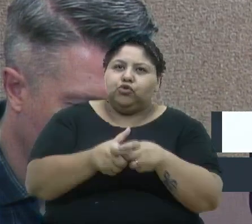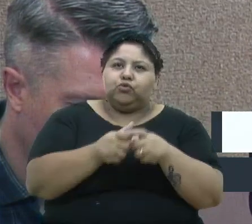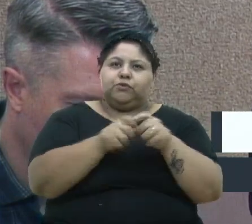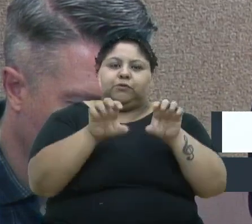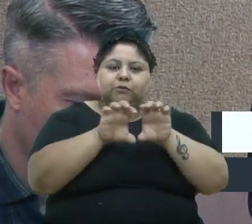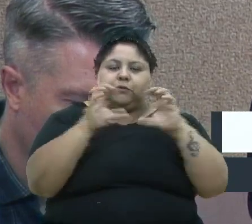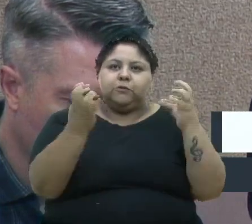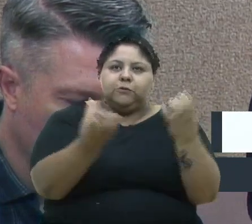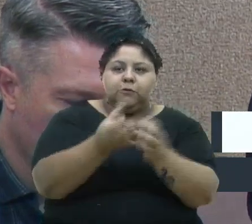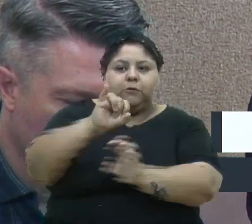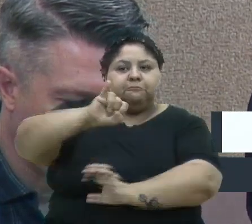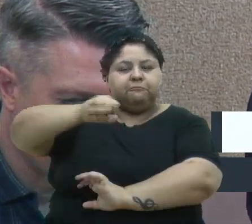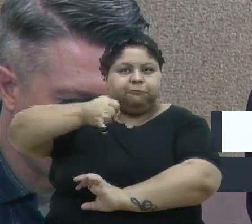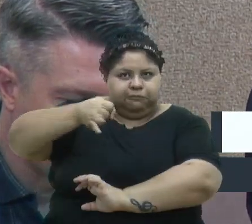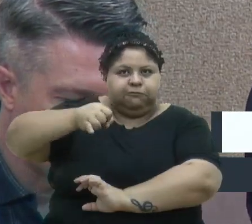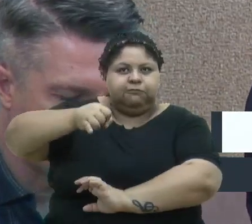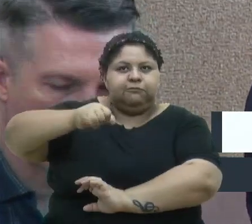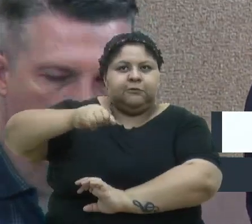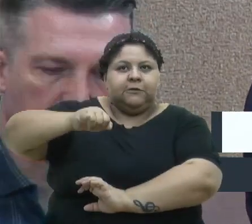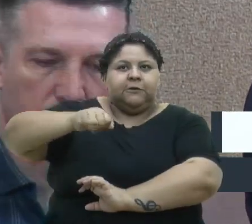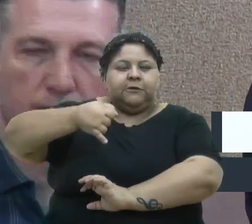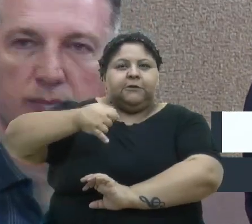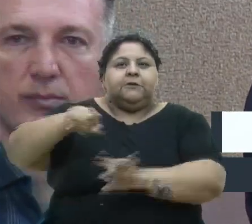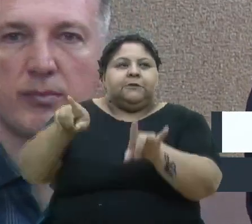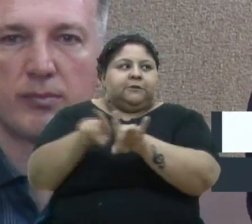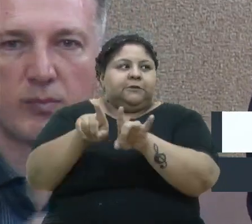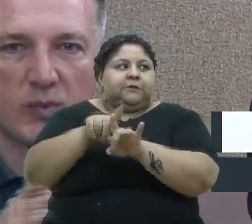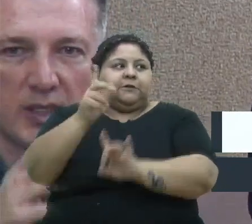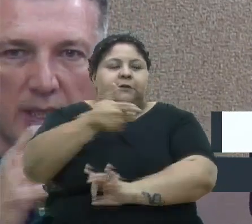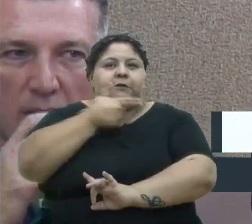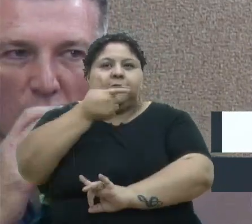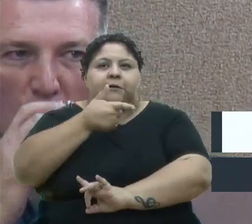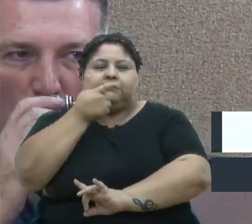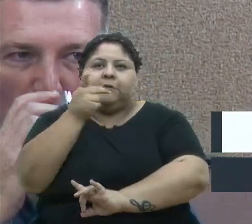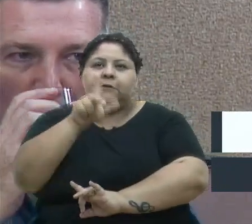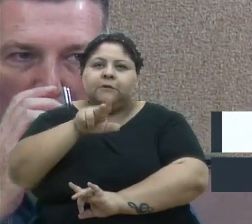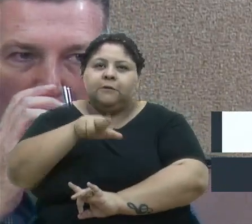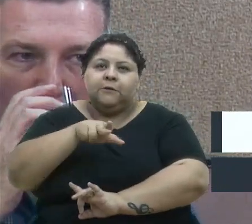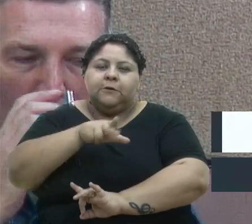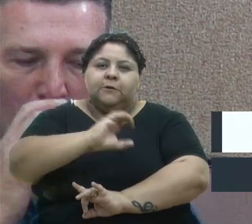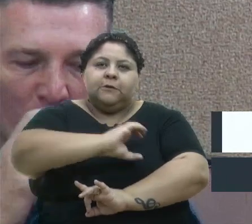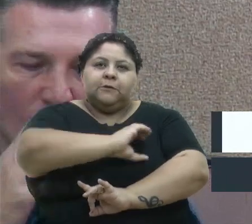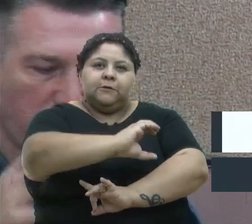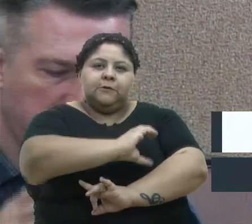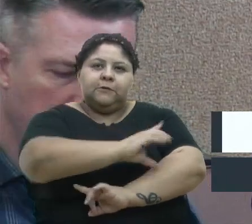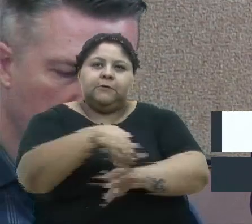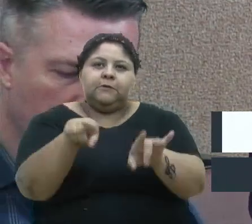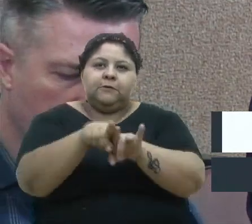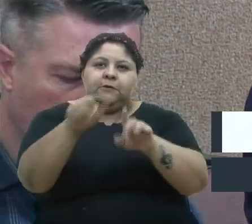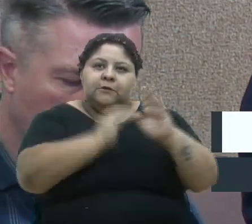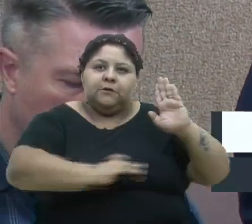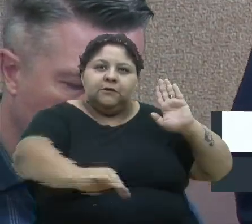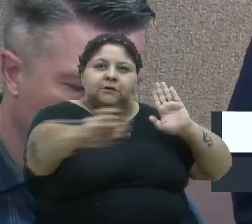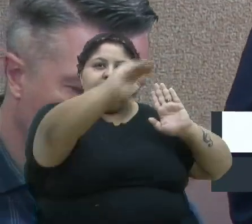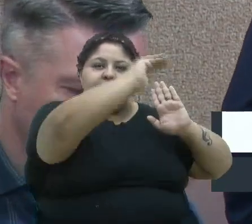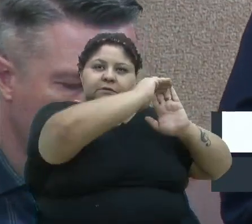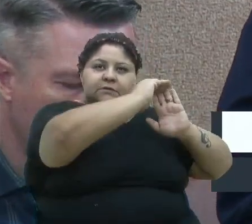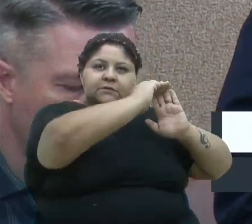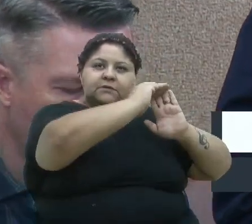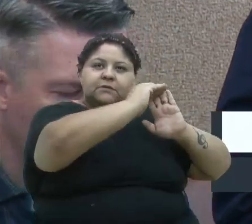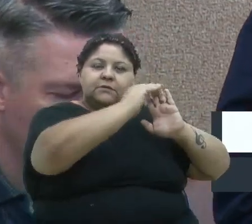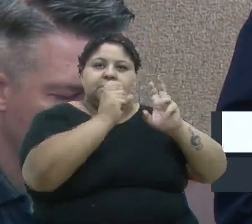do Esporte Clube Juventude. Na ocasião também citei o nosso co-irmão, o Ser Caxias, que também subiu de divisão. Então, o ano